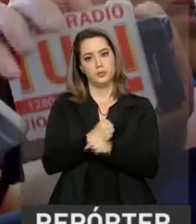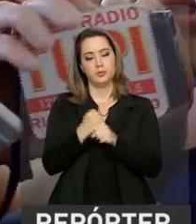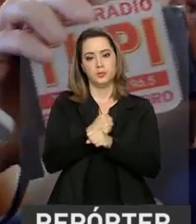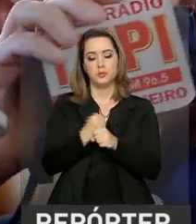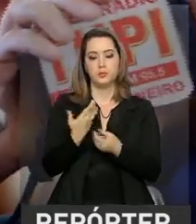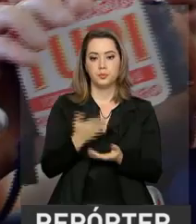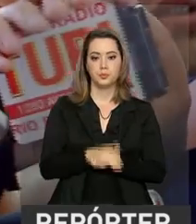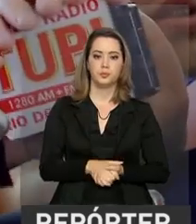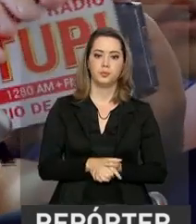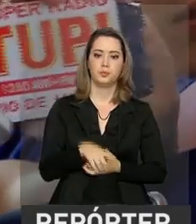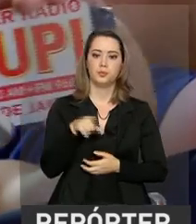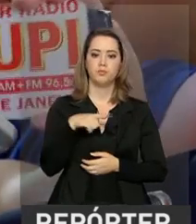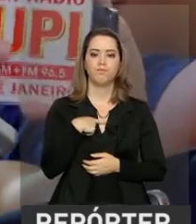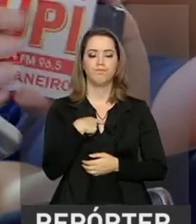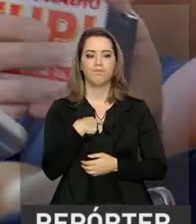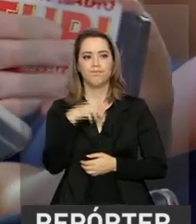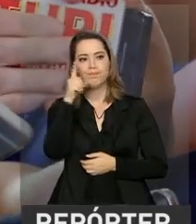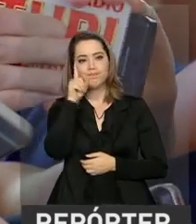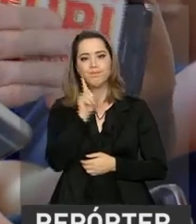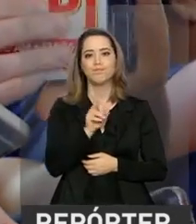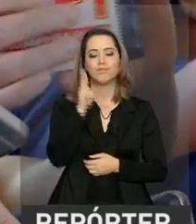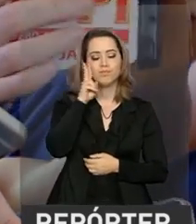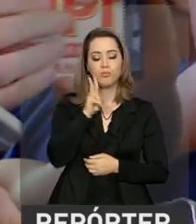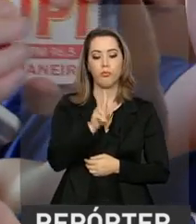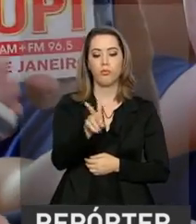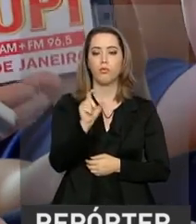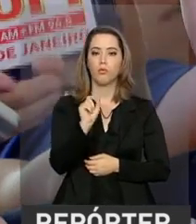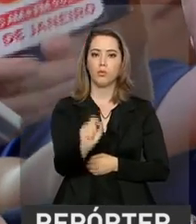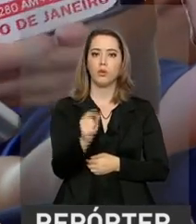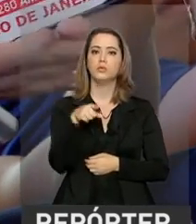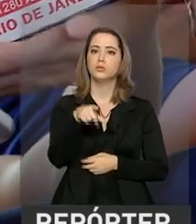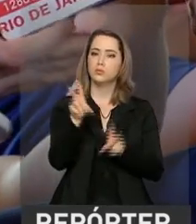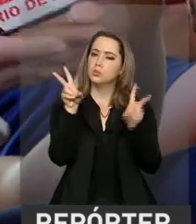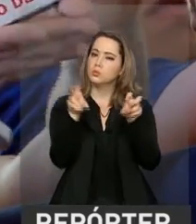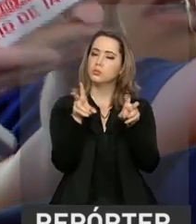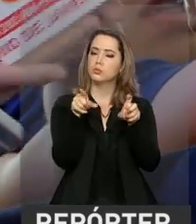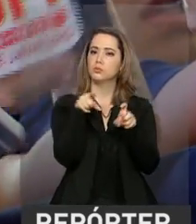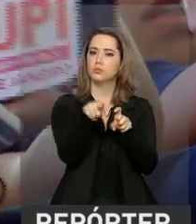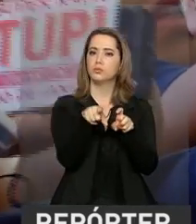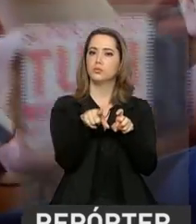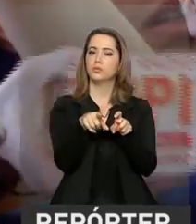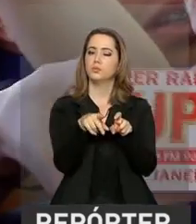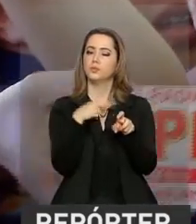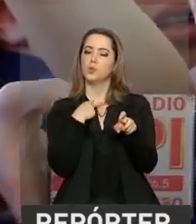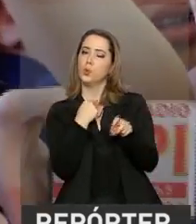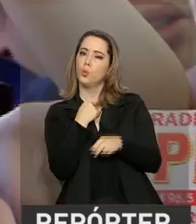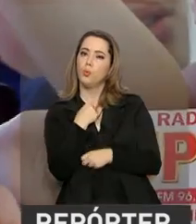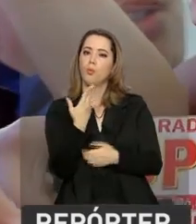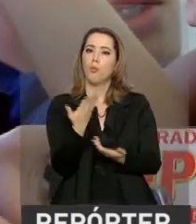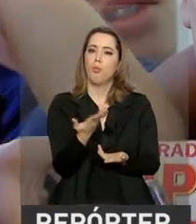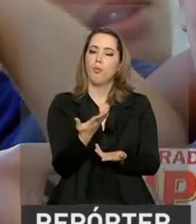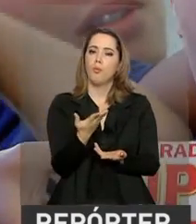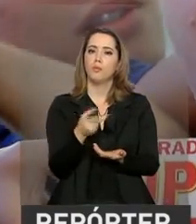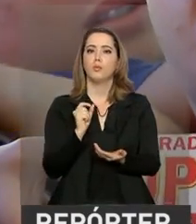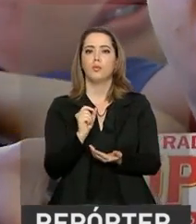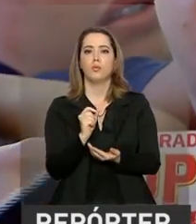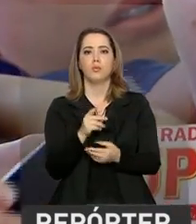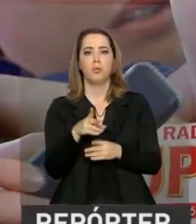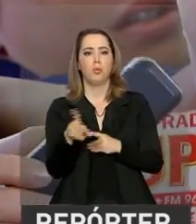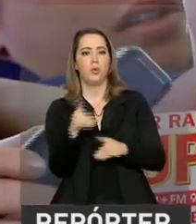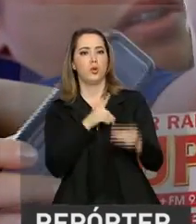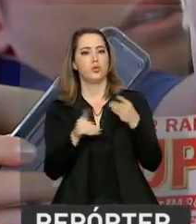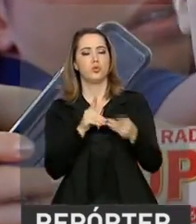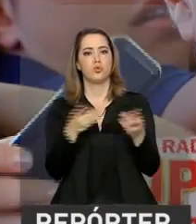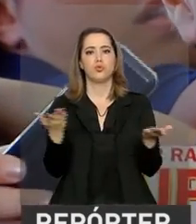conclusão que chegamos é exatamente de que esse assunto não deve e não tem condições de ser discutido